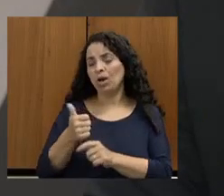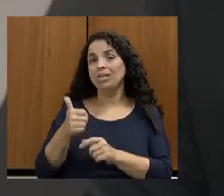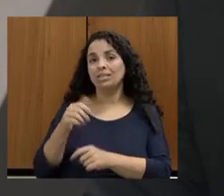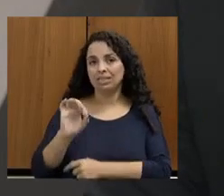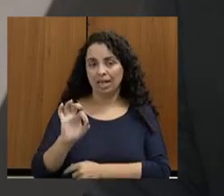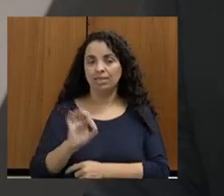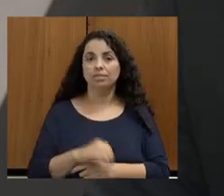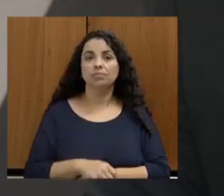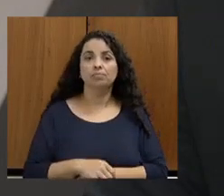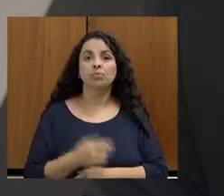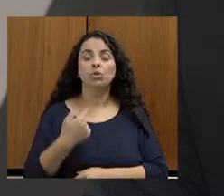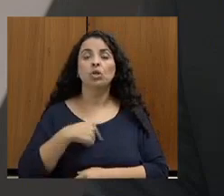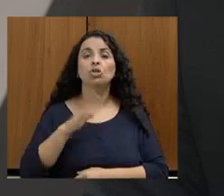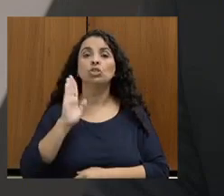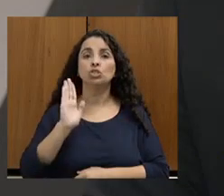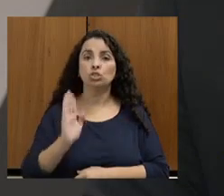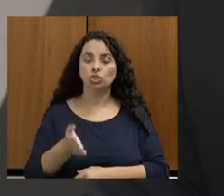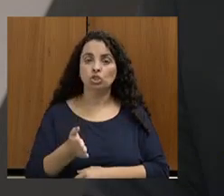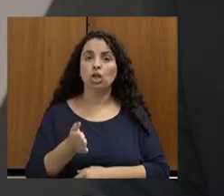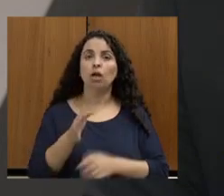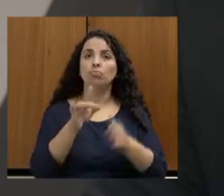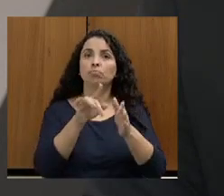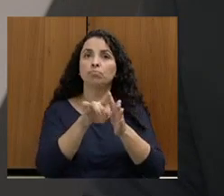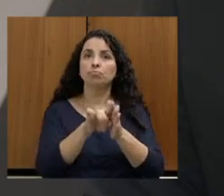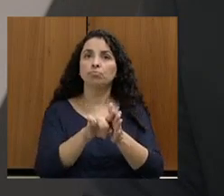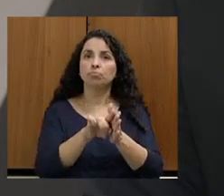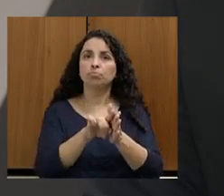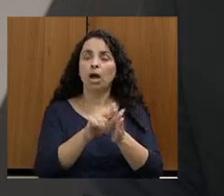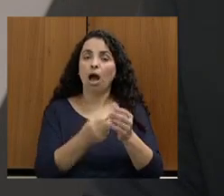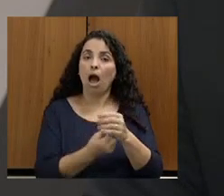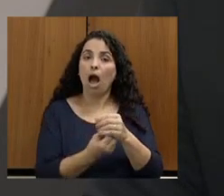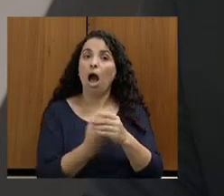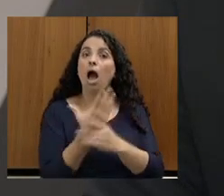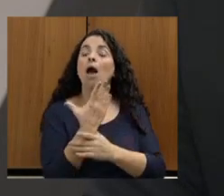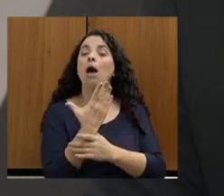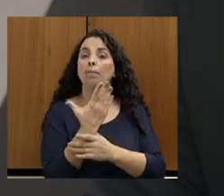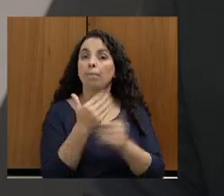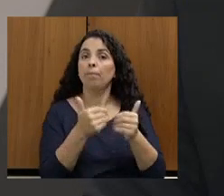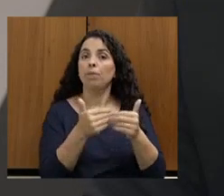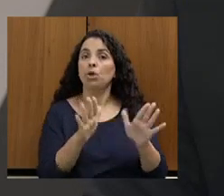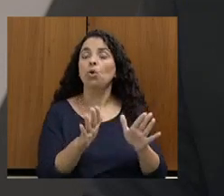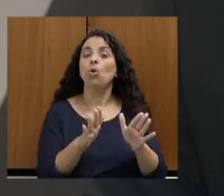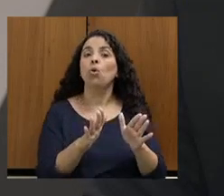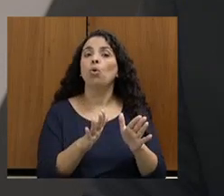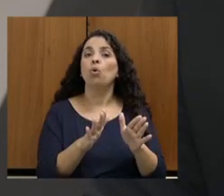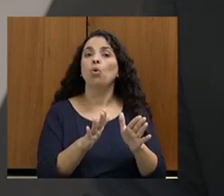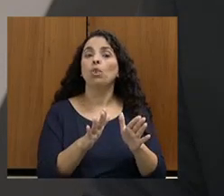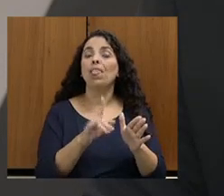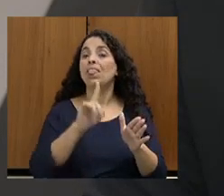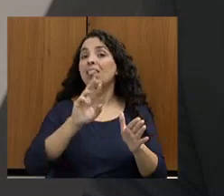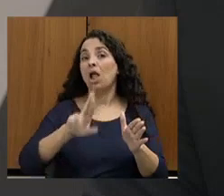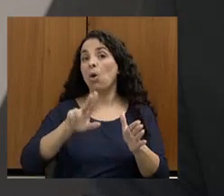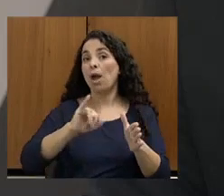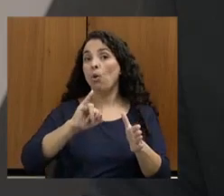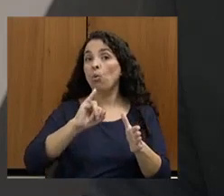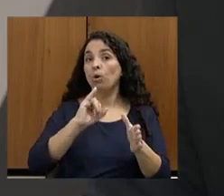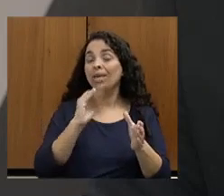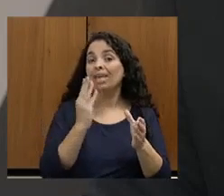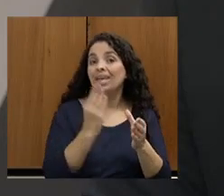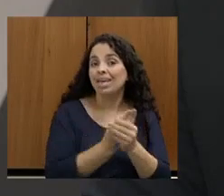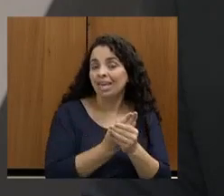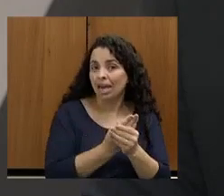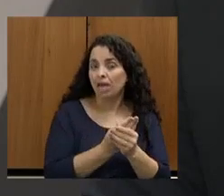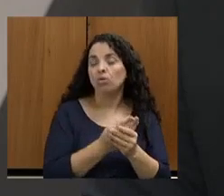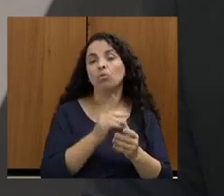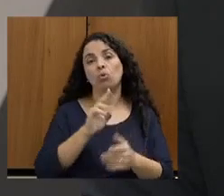Nós instauramos o procedimento de apuração de ato infracional, porque não é um inquérito por se tratar de adolescente envolvido.